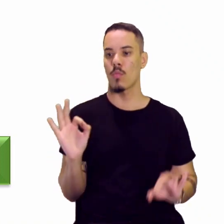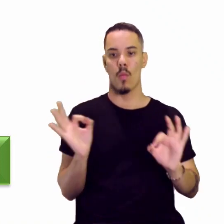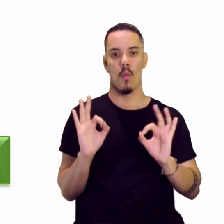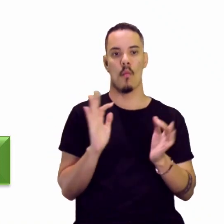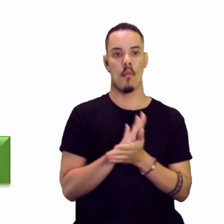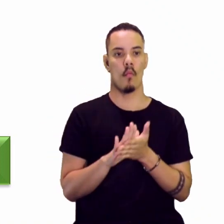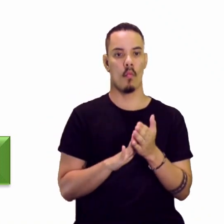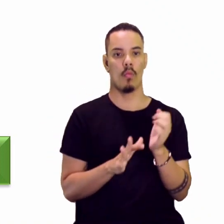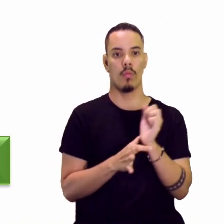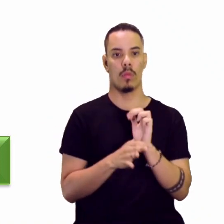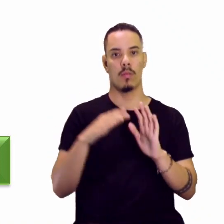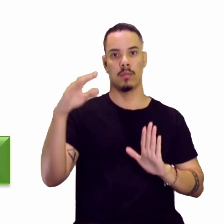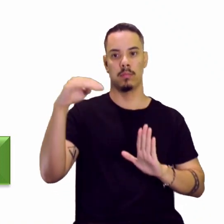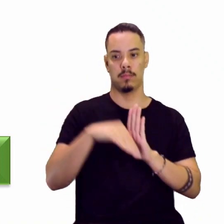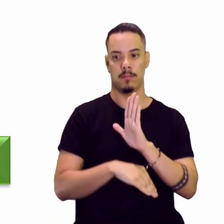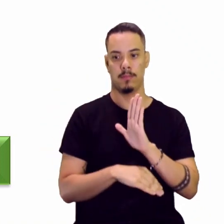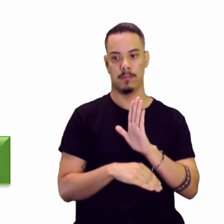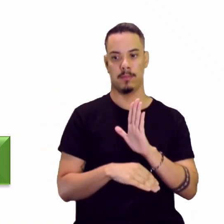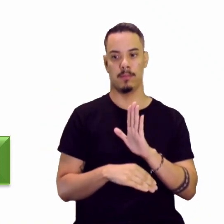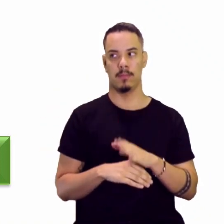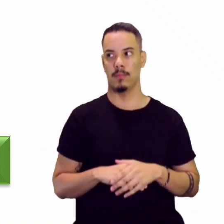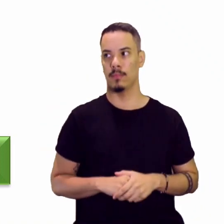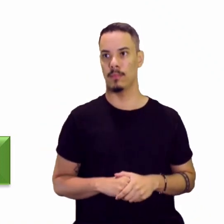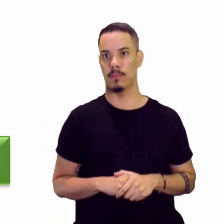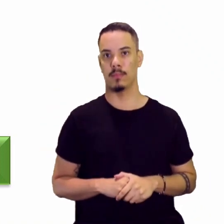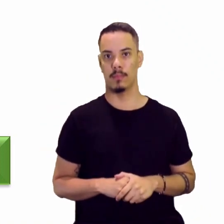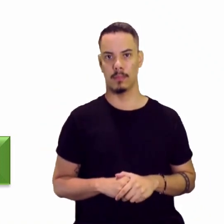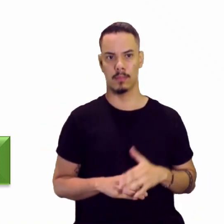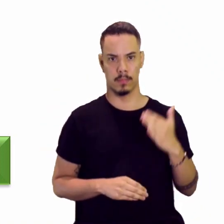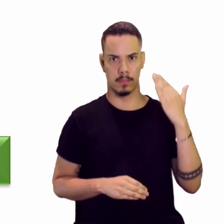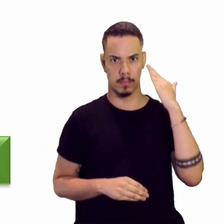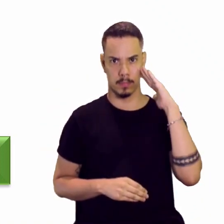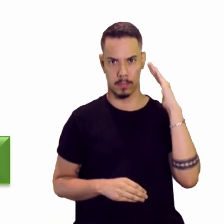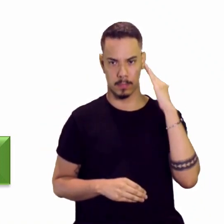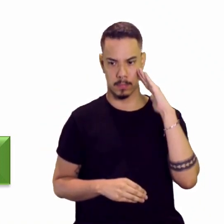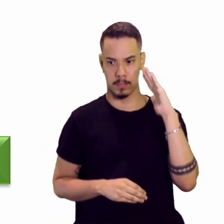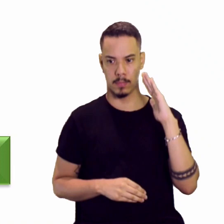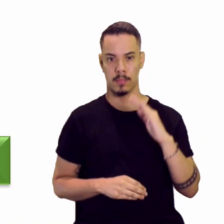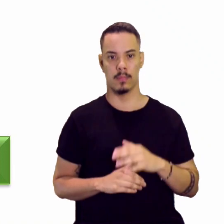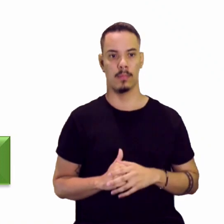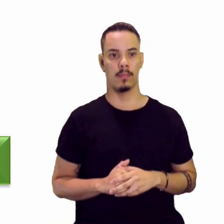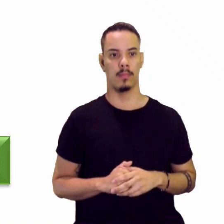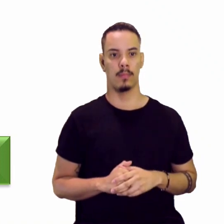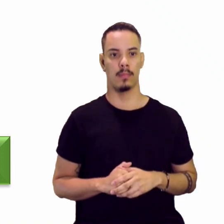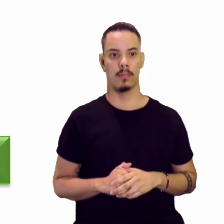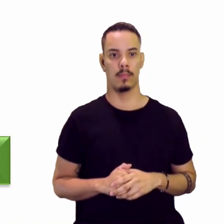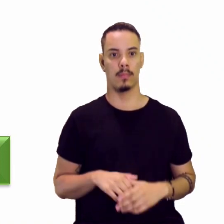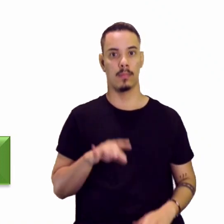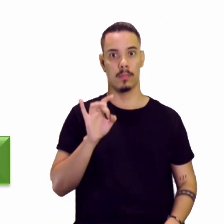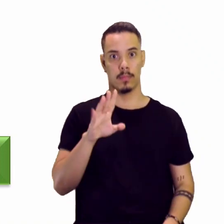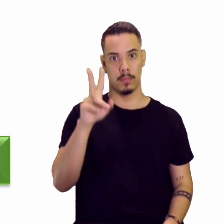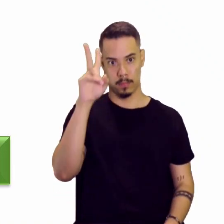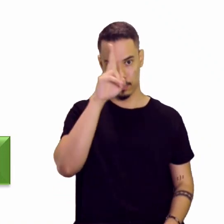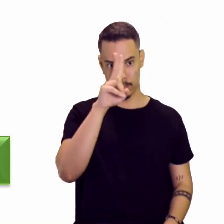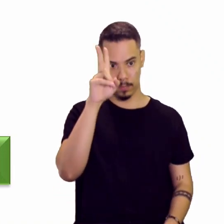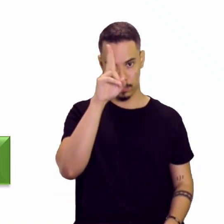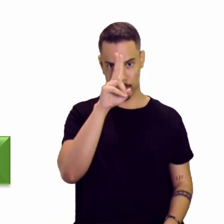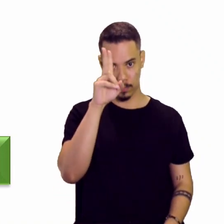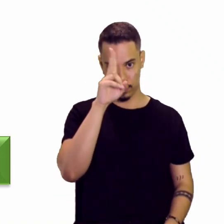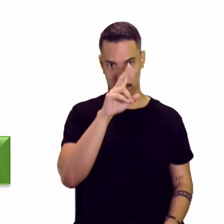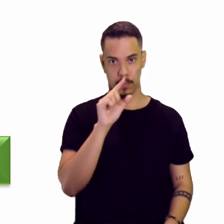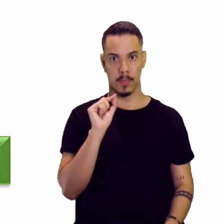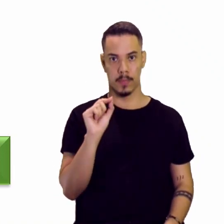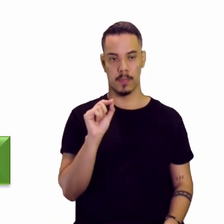aí segurando, o bloco A também vai cair. Né? Entendido? Então, pessoal, olha só lembrando aqui, deixa eu colocar aqui,